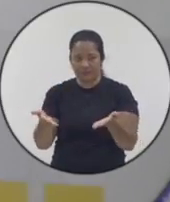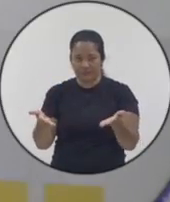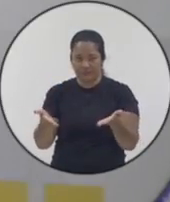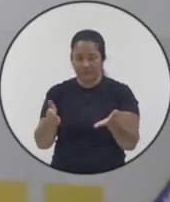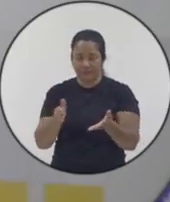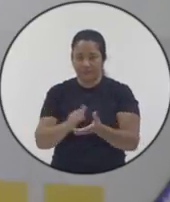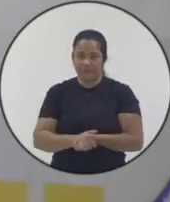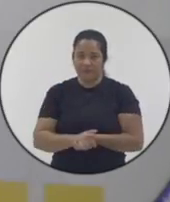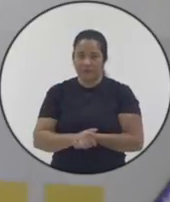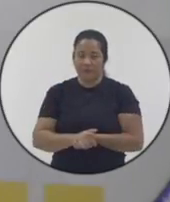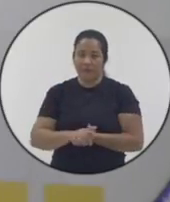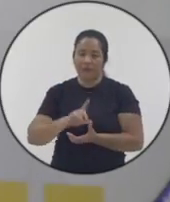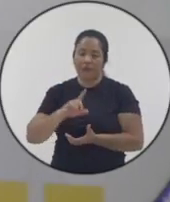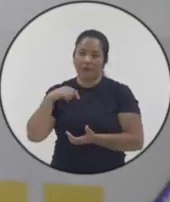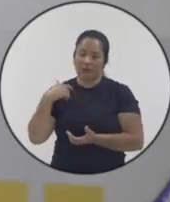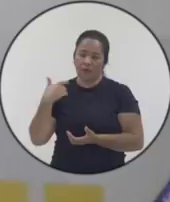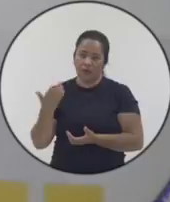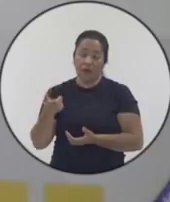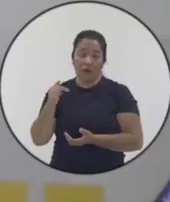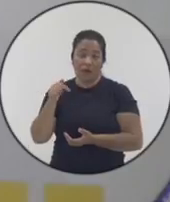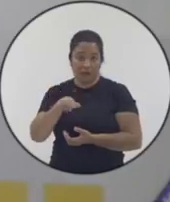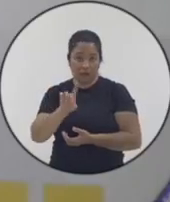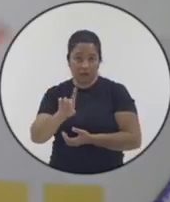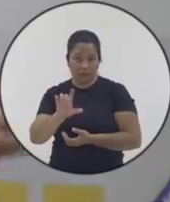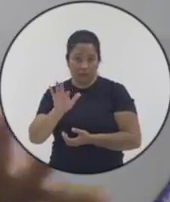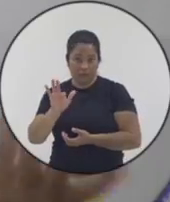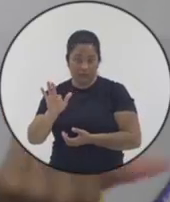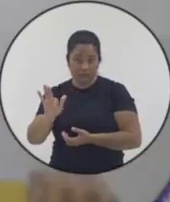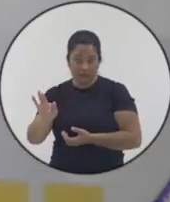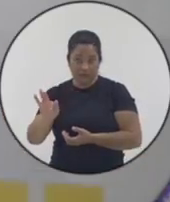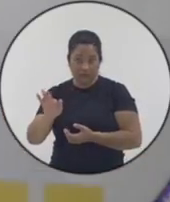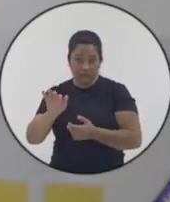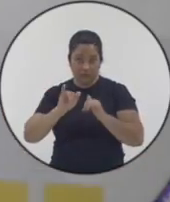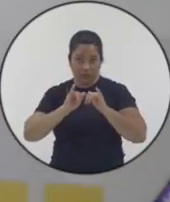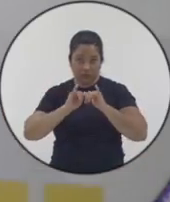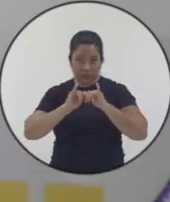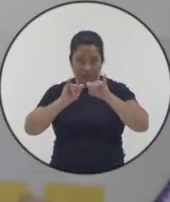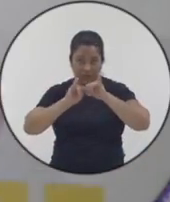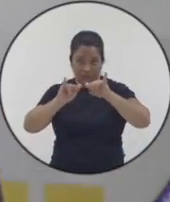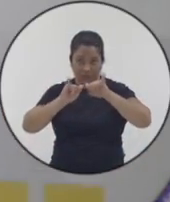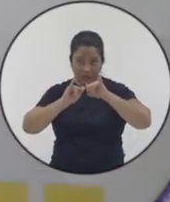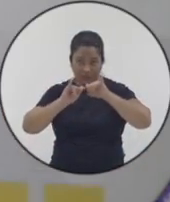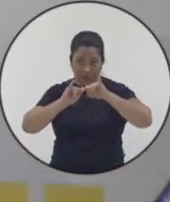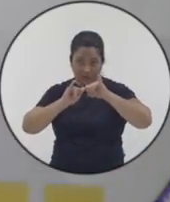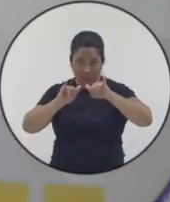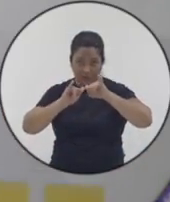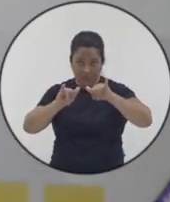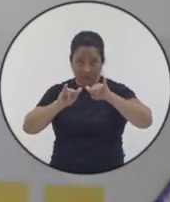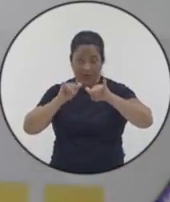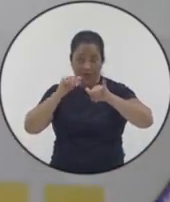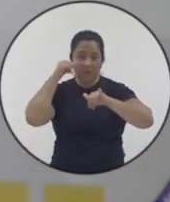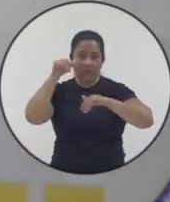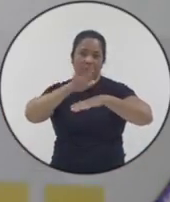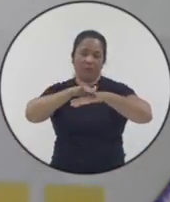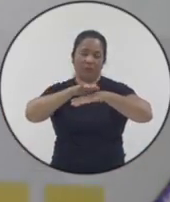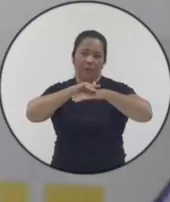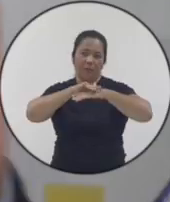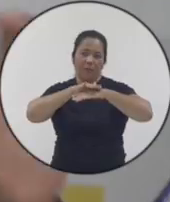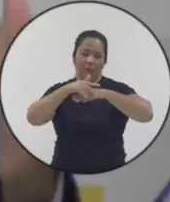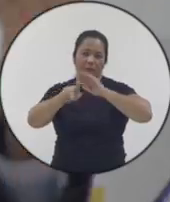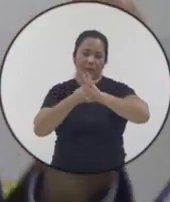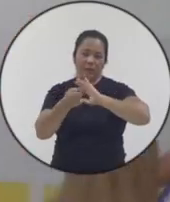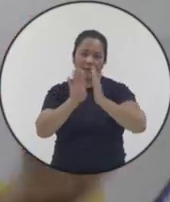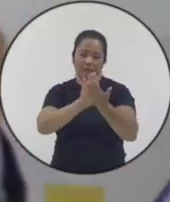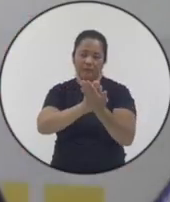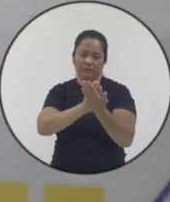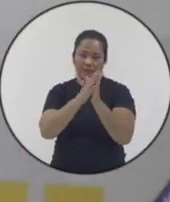A gente lançou uma campanha aqui no DF de despatologização das identidades trans. Eu vi que na resolução tem uma